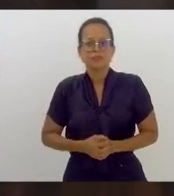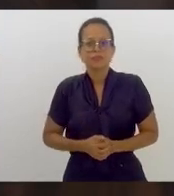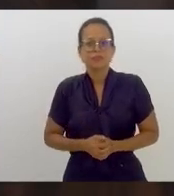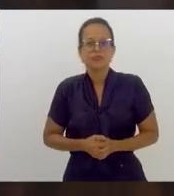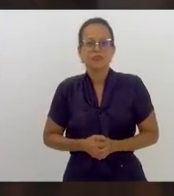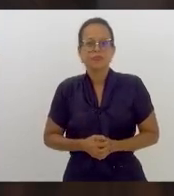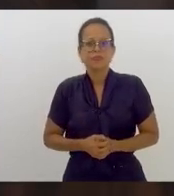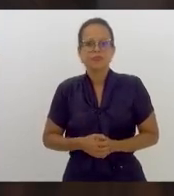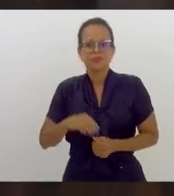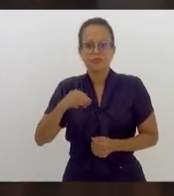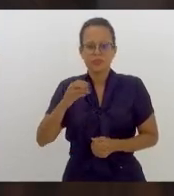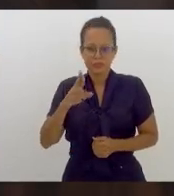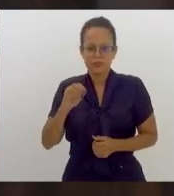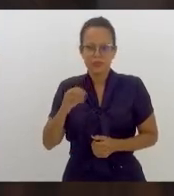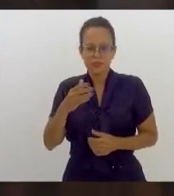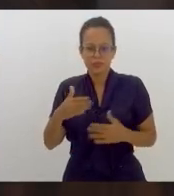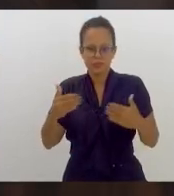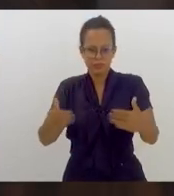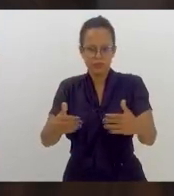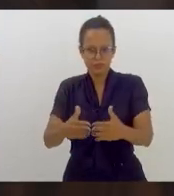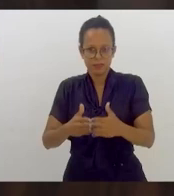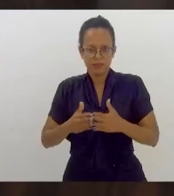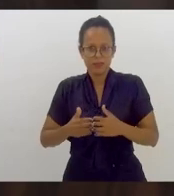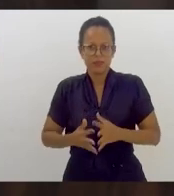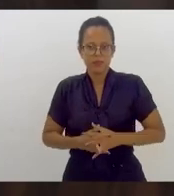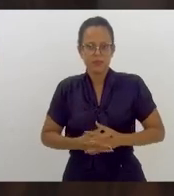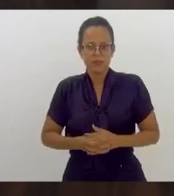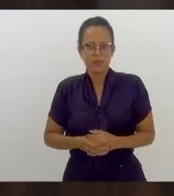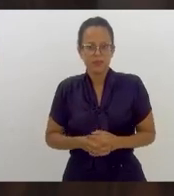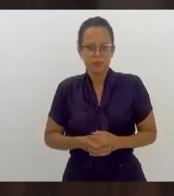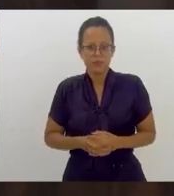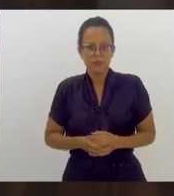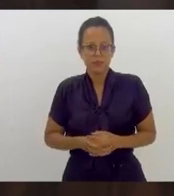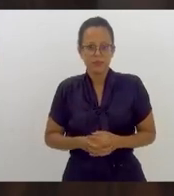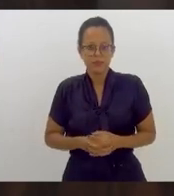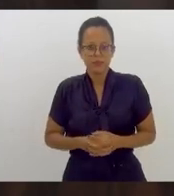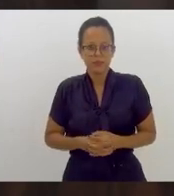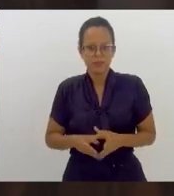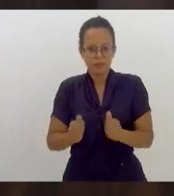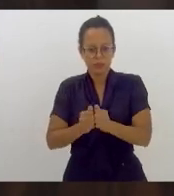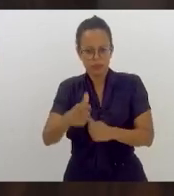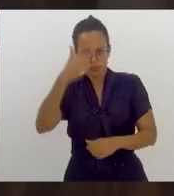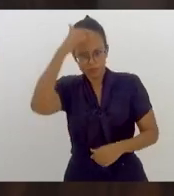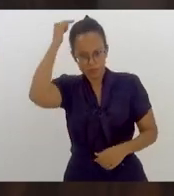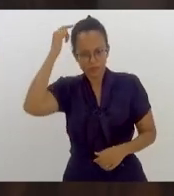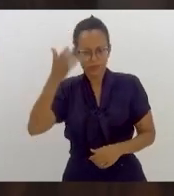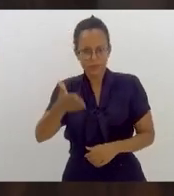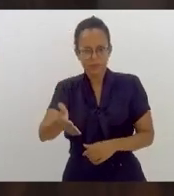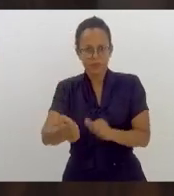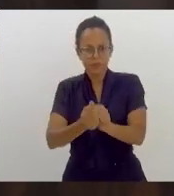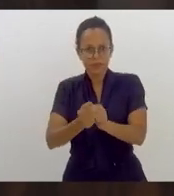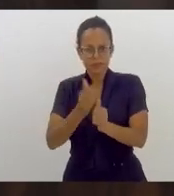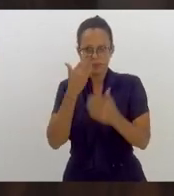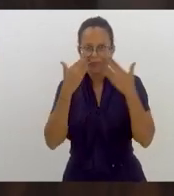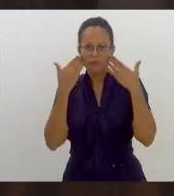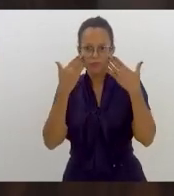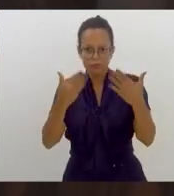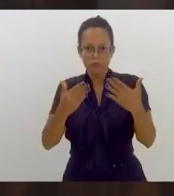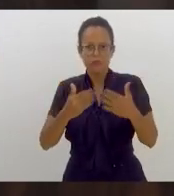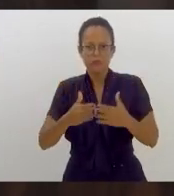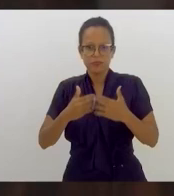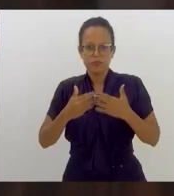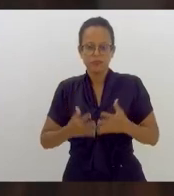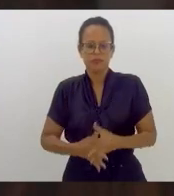Marcos, faz ali de frente, Marcos. Faz ali, no Luiz Paulo ali, ó. Fica de frente para o